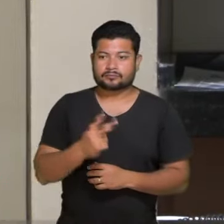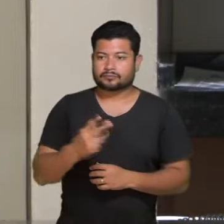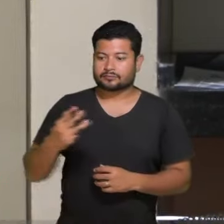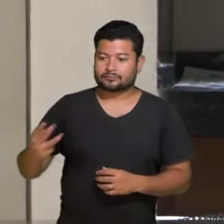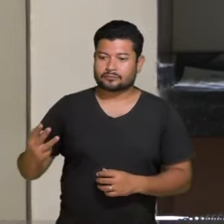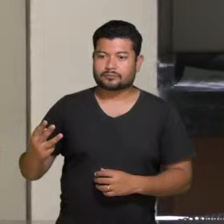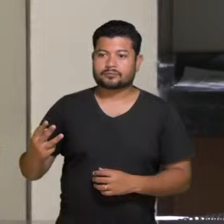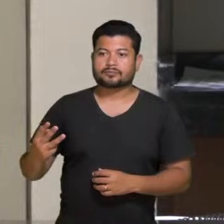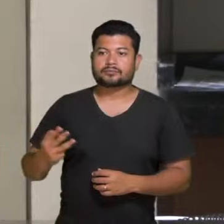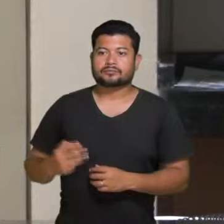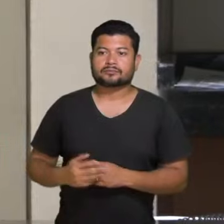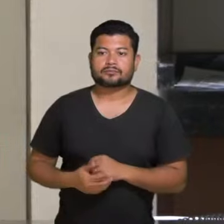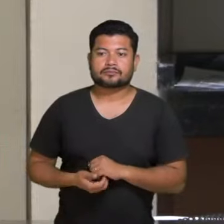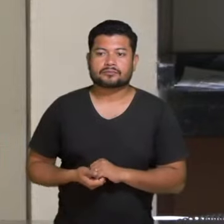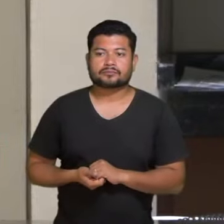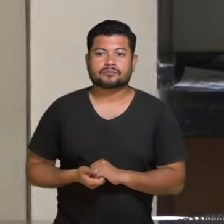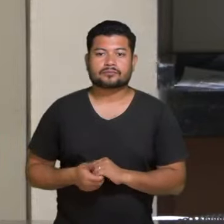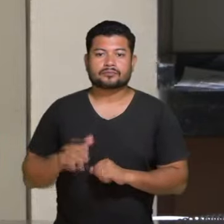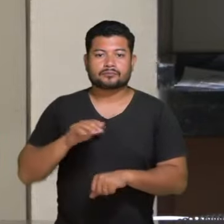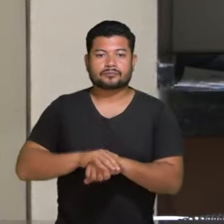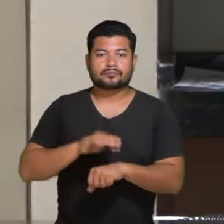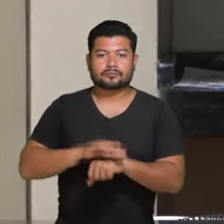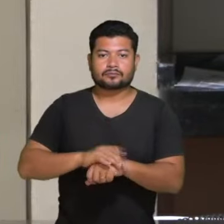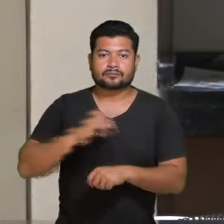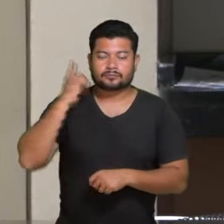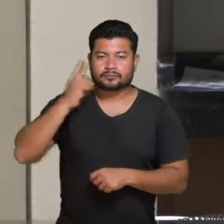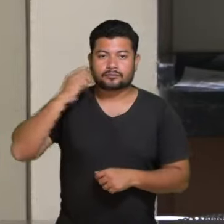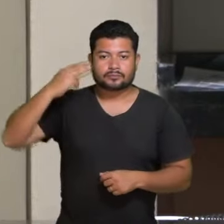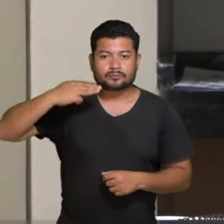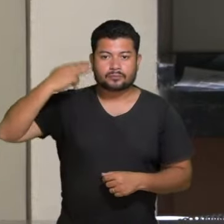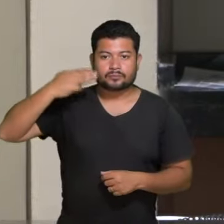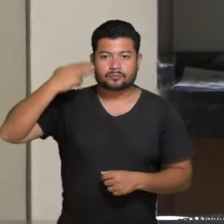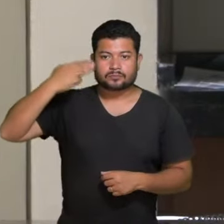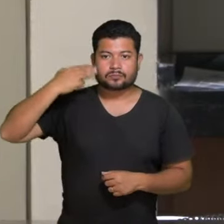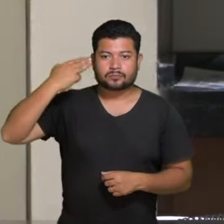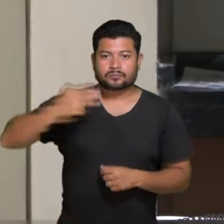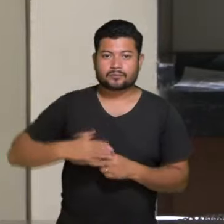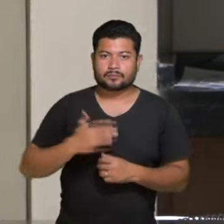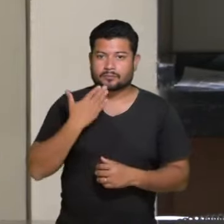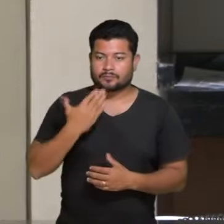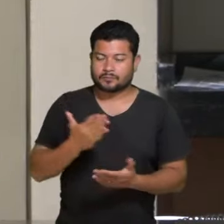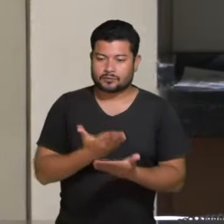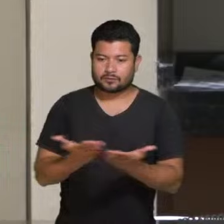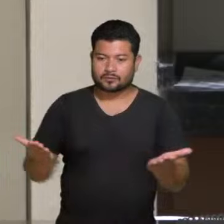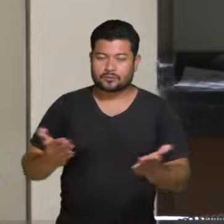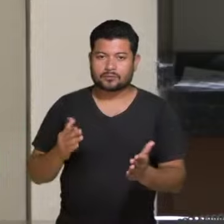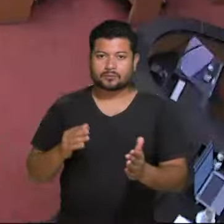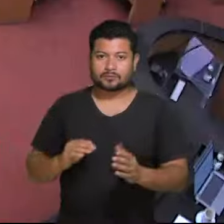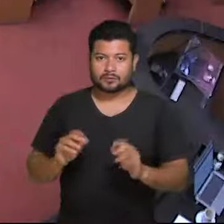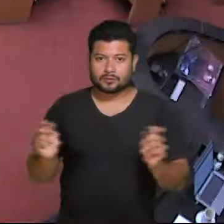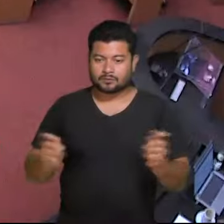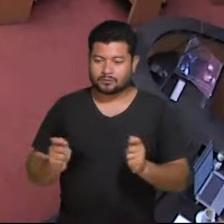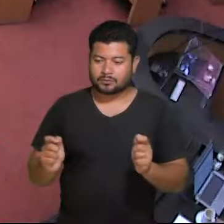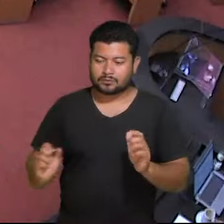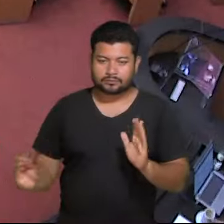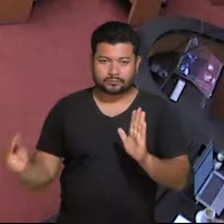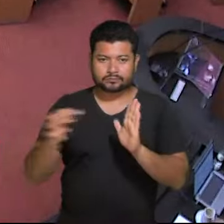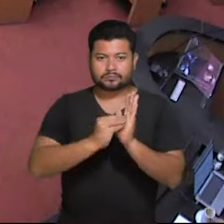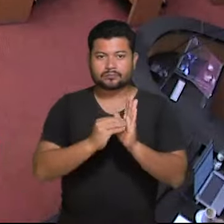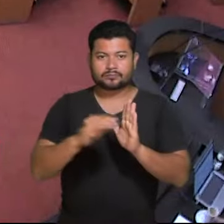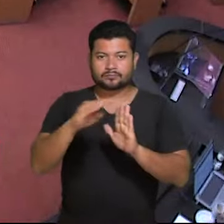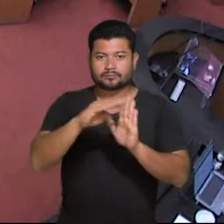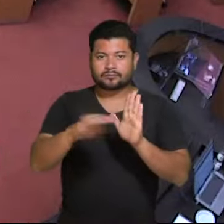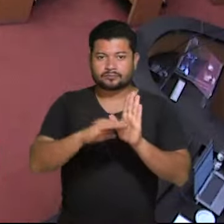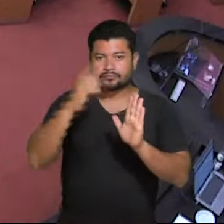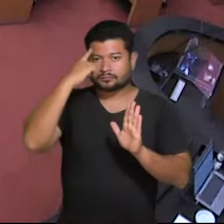2023. Autoria, deputado Márcio Machado. Consulto vossas excelências se podemos incluir na ordem do dia o referido projeto de